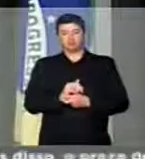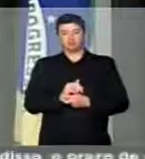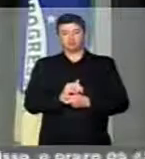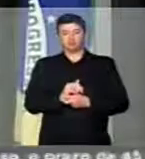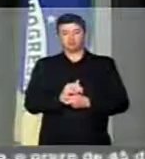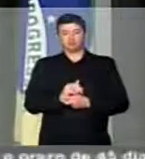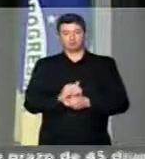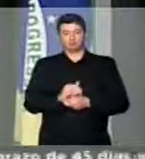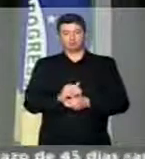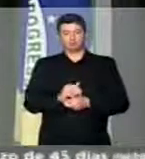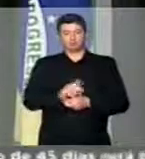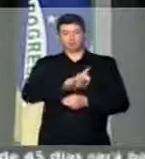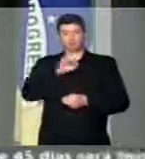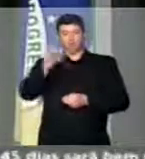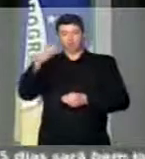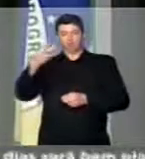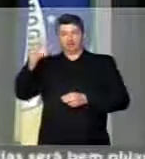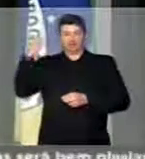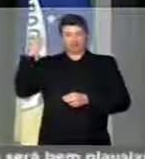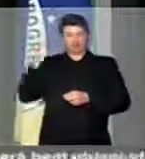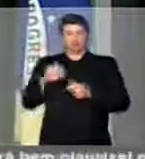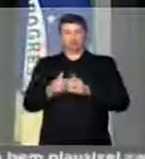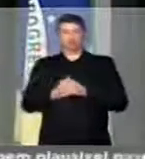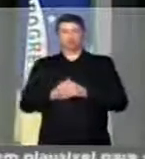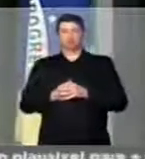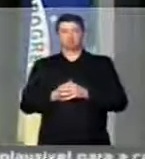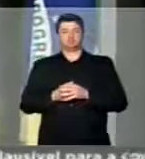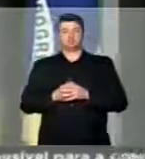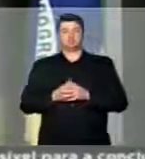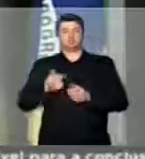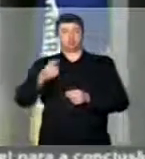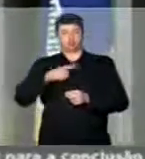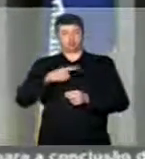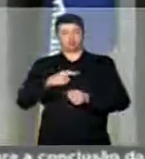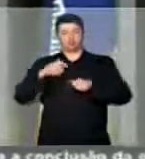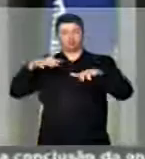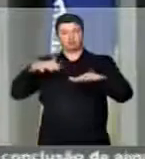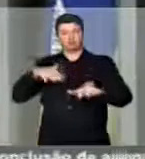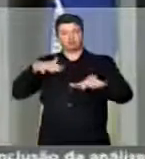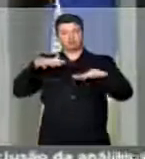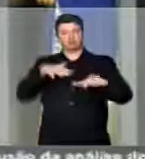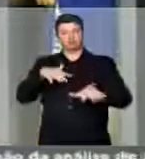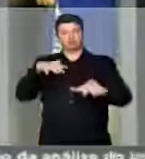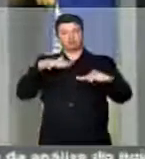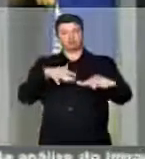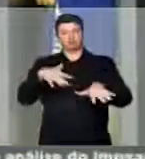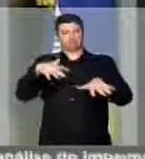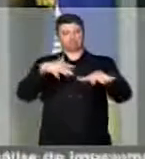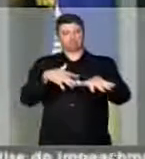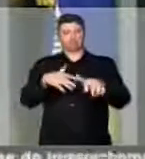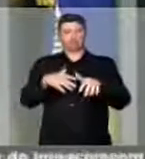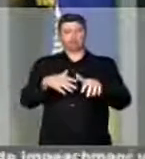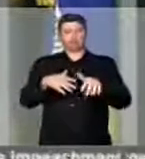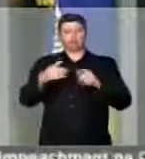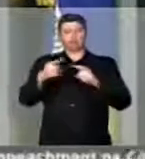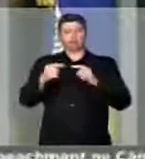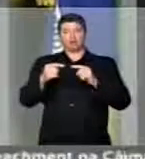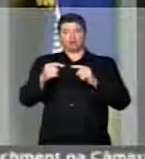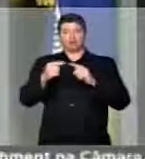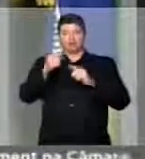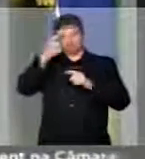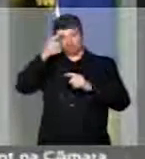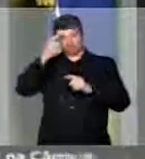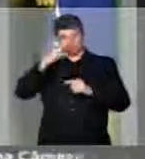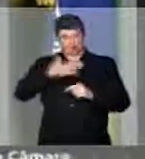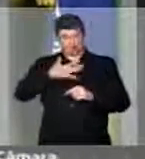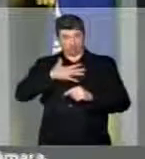nós tivemos no último dia 13 uma manifestação que, segundo a avaliação que não